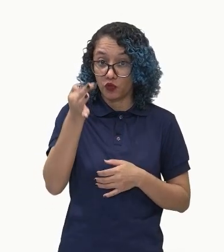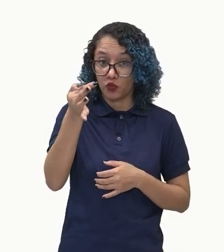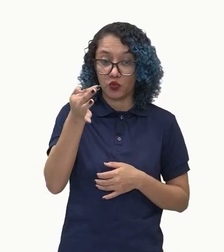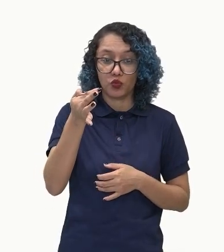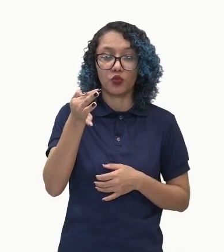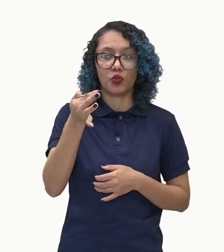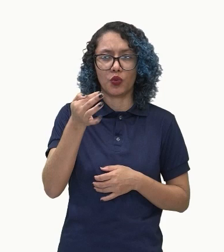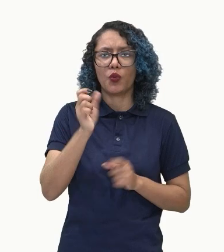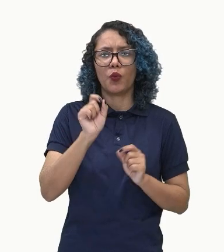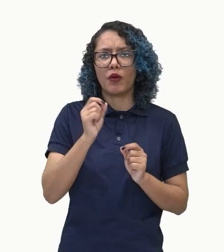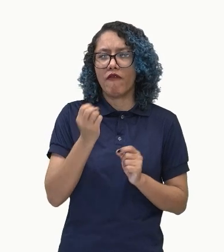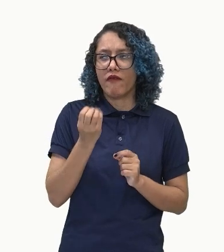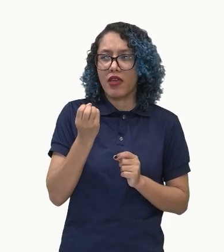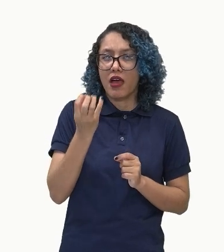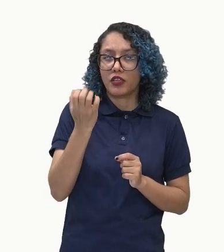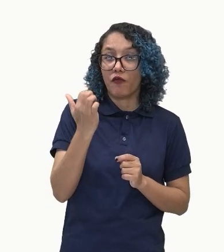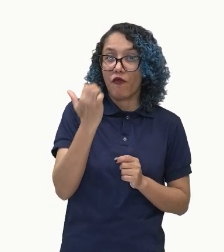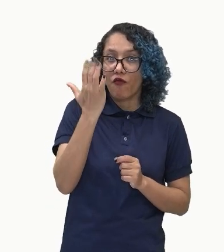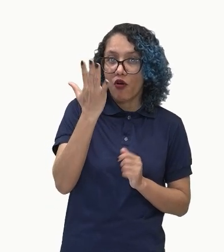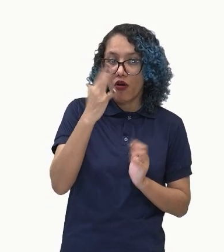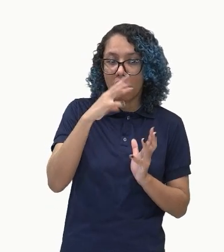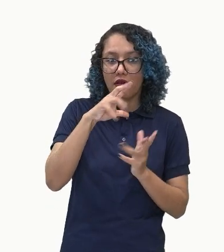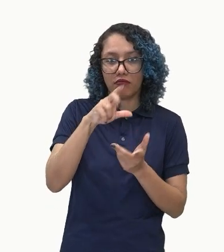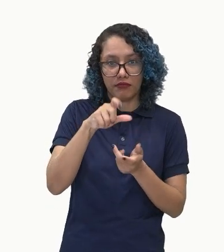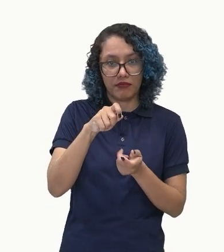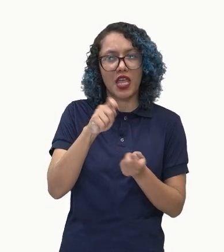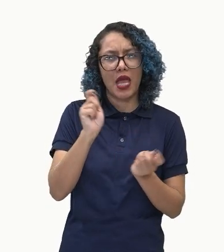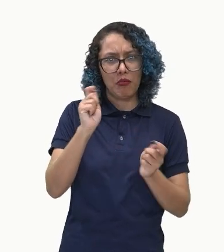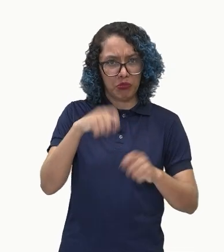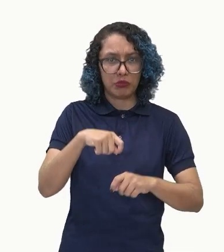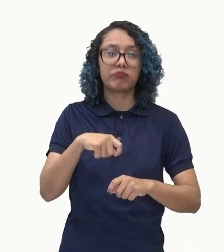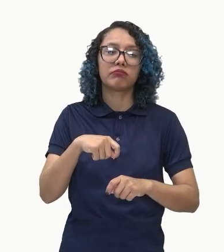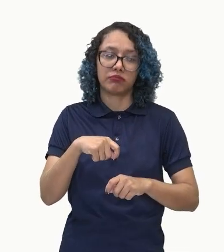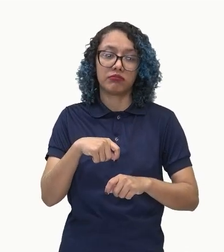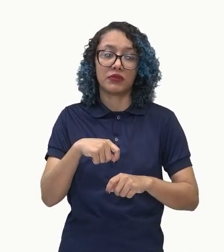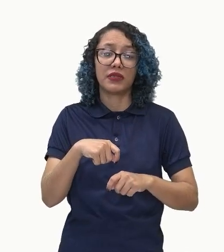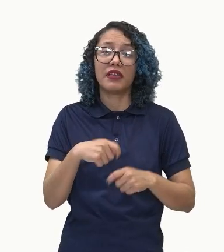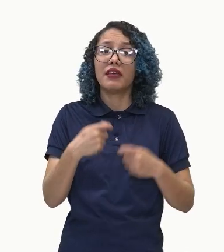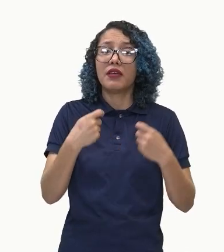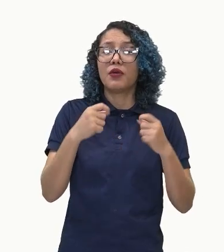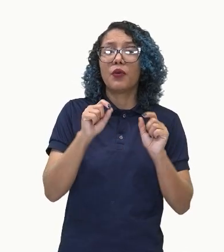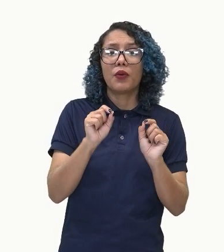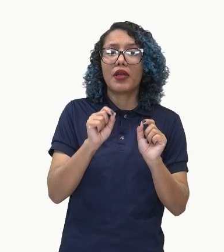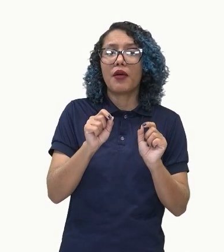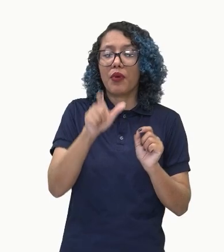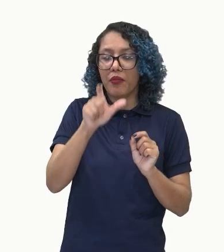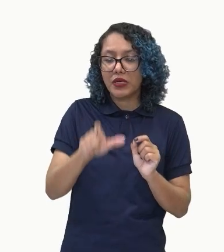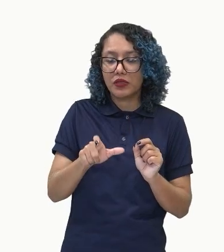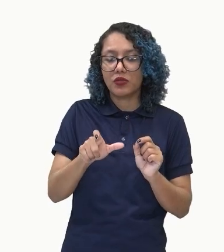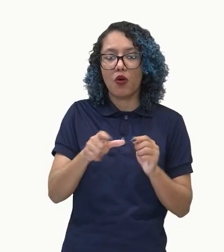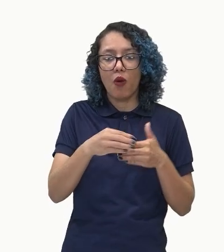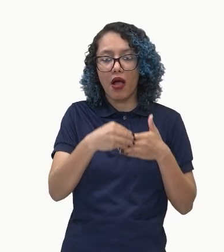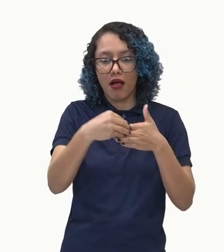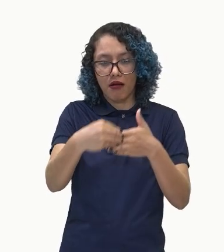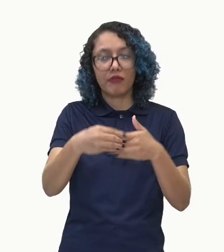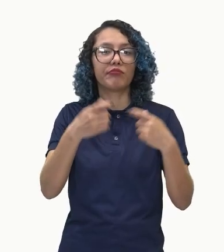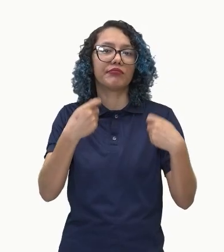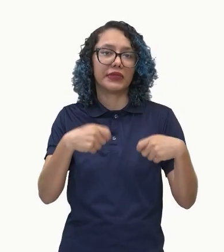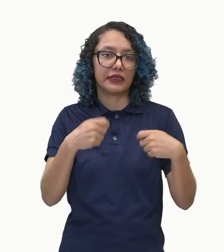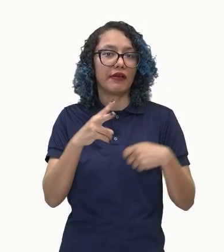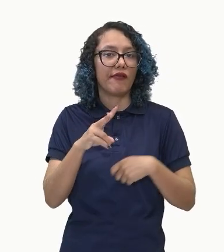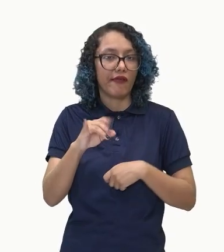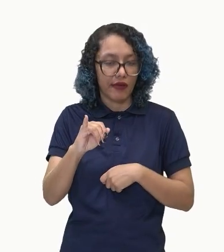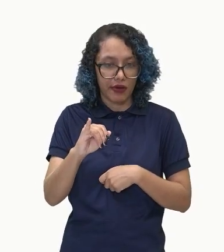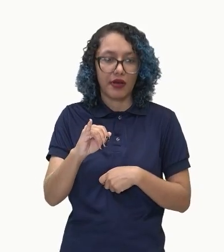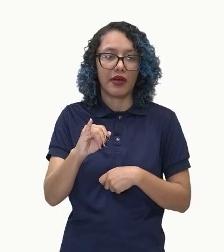viagens espaciais são reais e essas viagens vão precisar, então, de um guia, né, para guiar